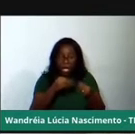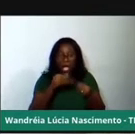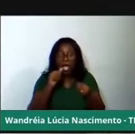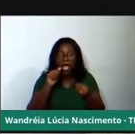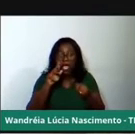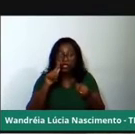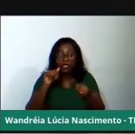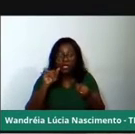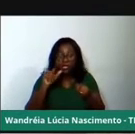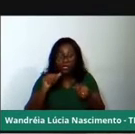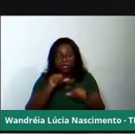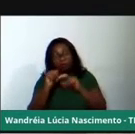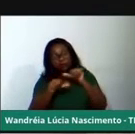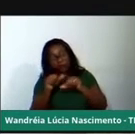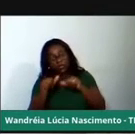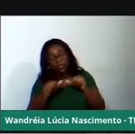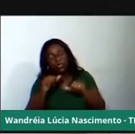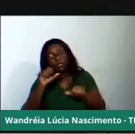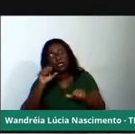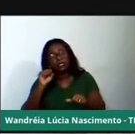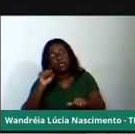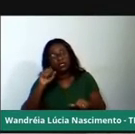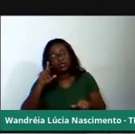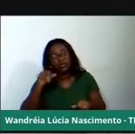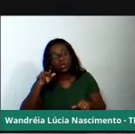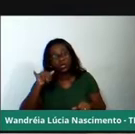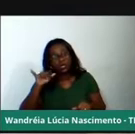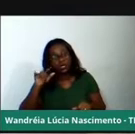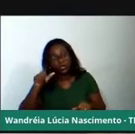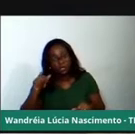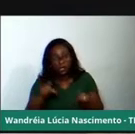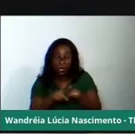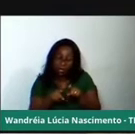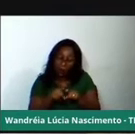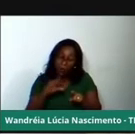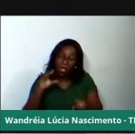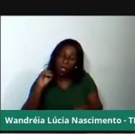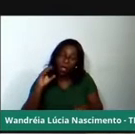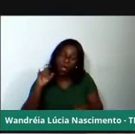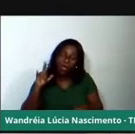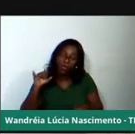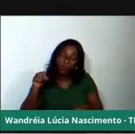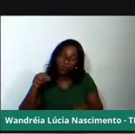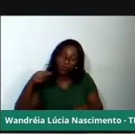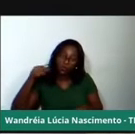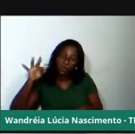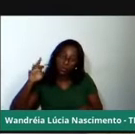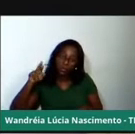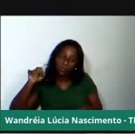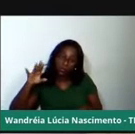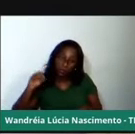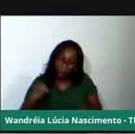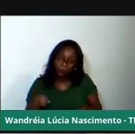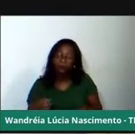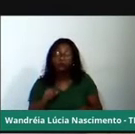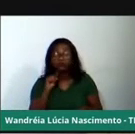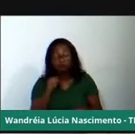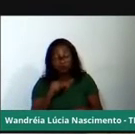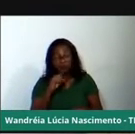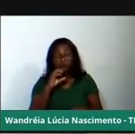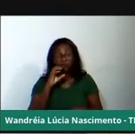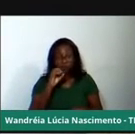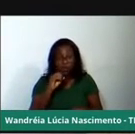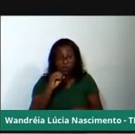em citrulina e óxido nítrico. O óxido nítrico, uma molécula altamente volátil, ele atua no músculo